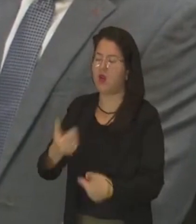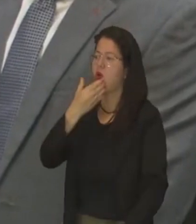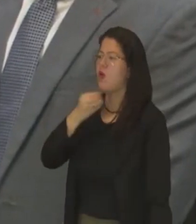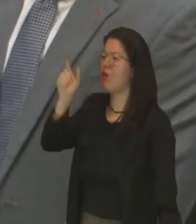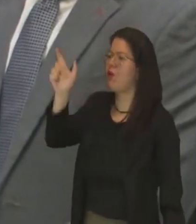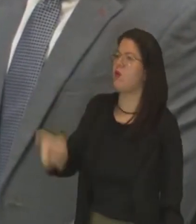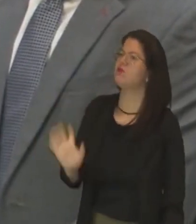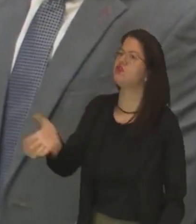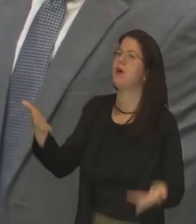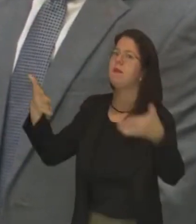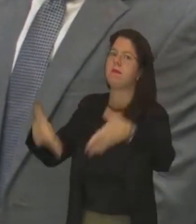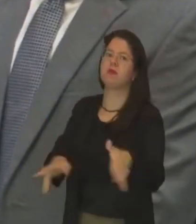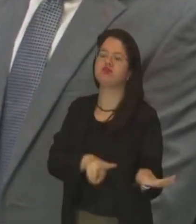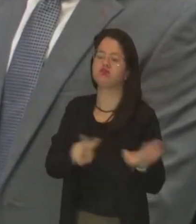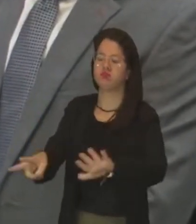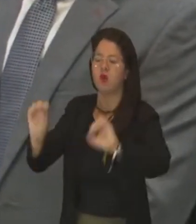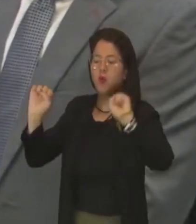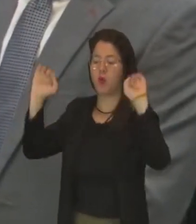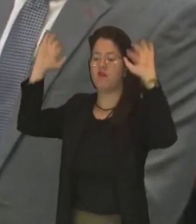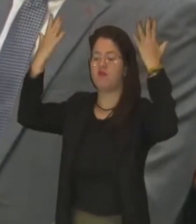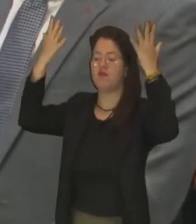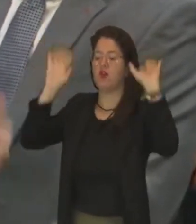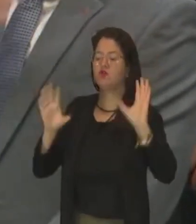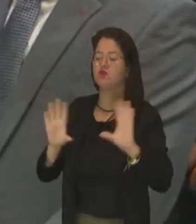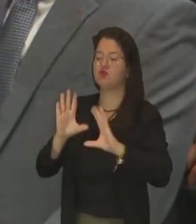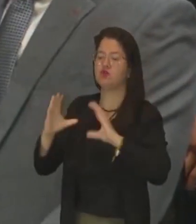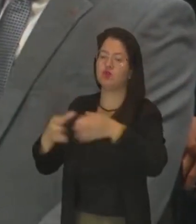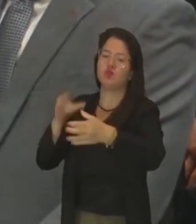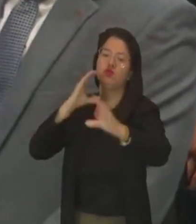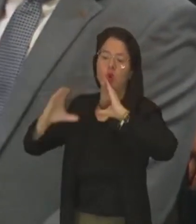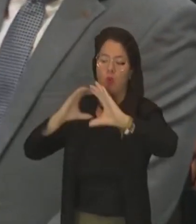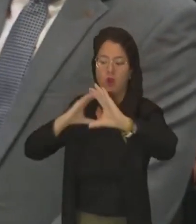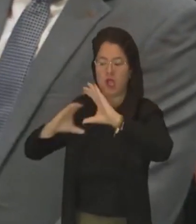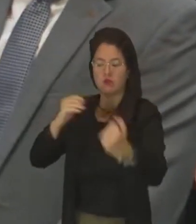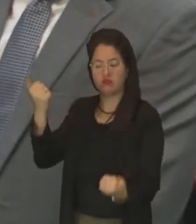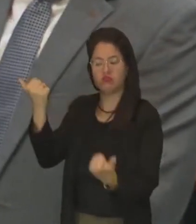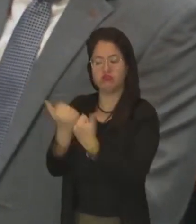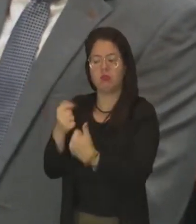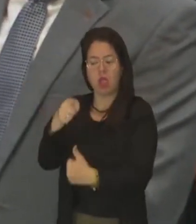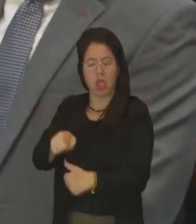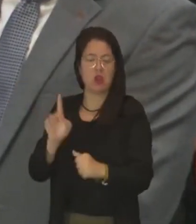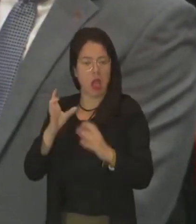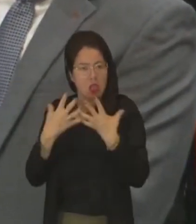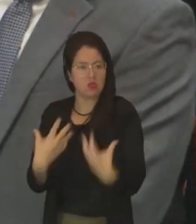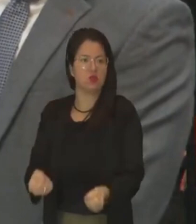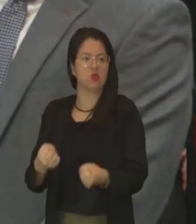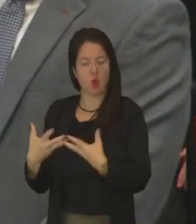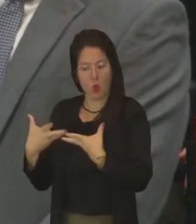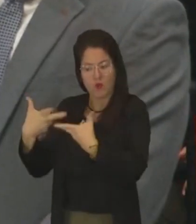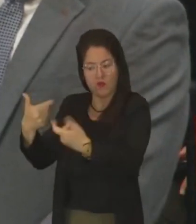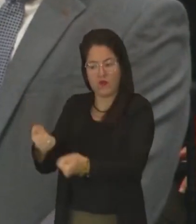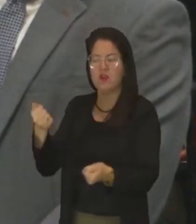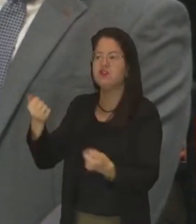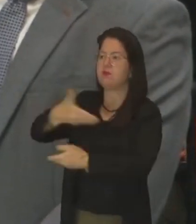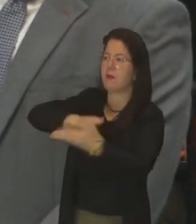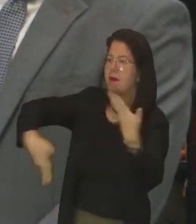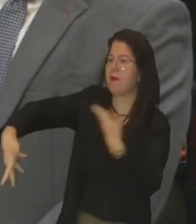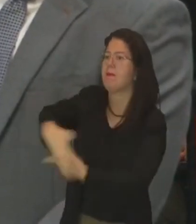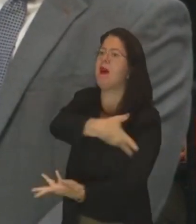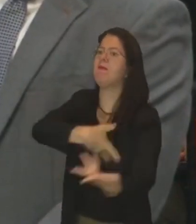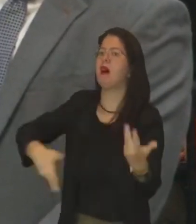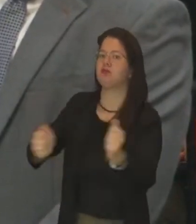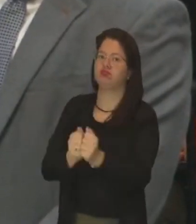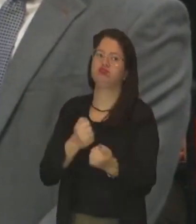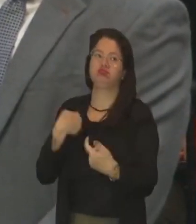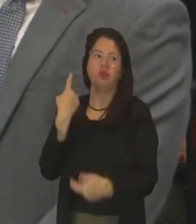semana, participando aqui de um evento de assessoria neste sentido, e ele aceitou prontamente o convite para compartilhar conosco. Eu